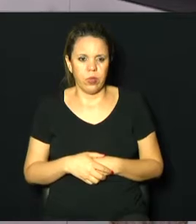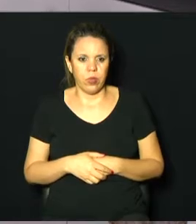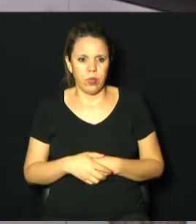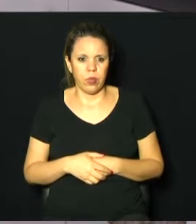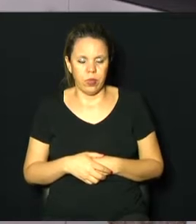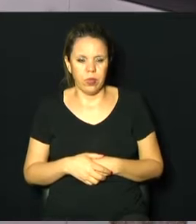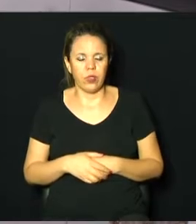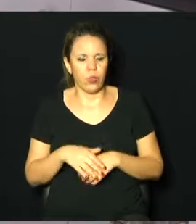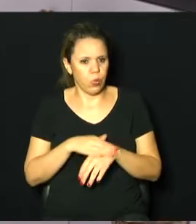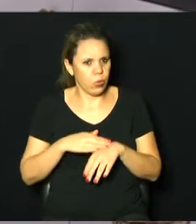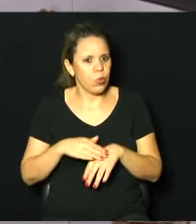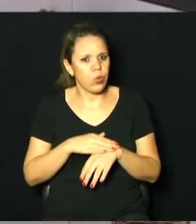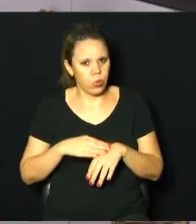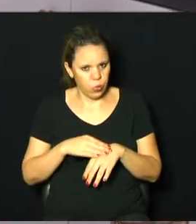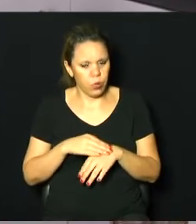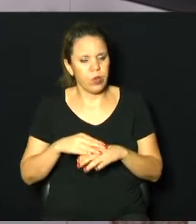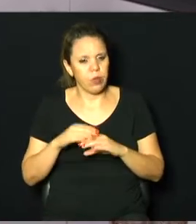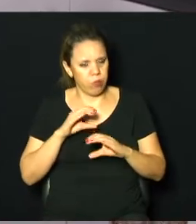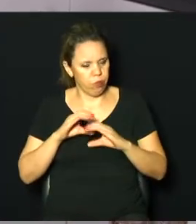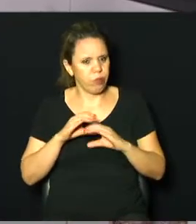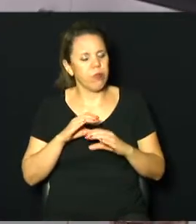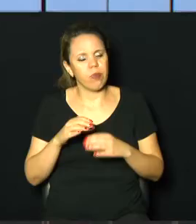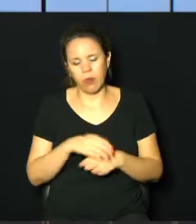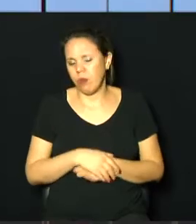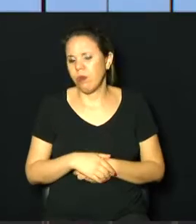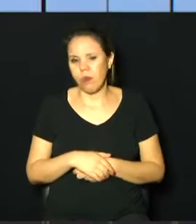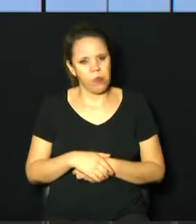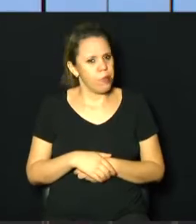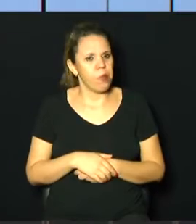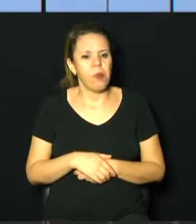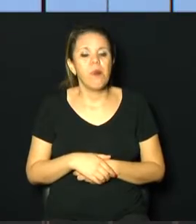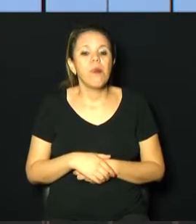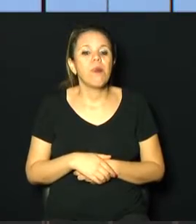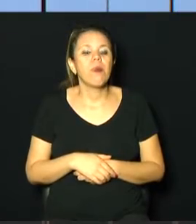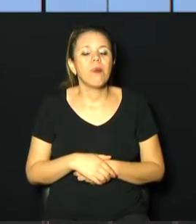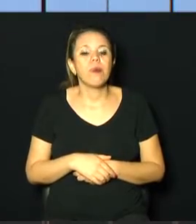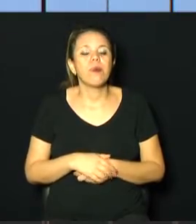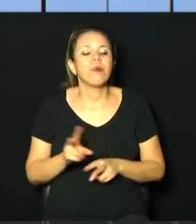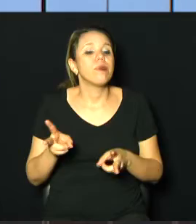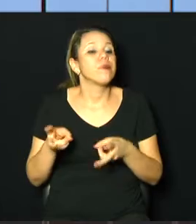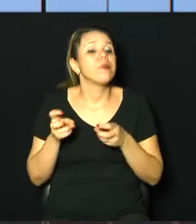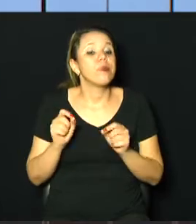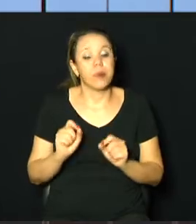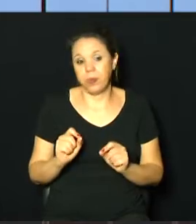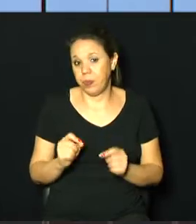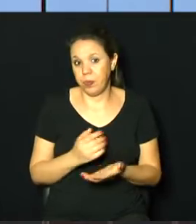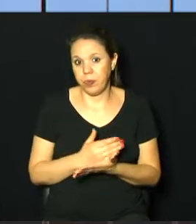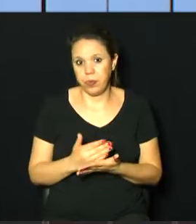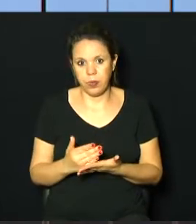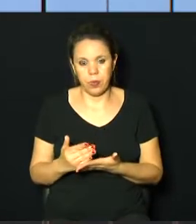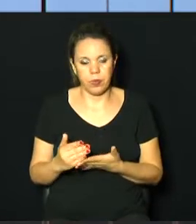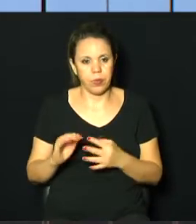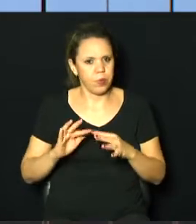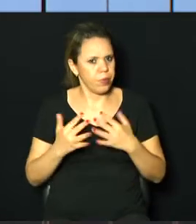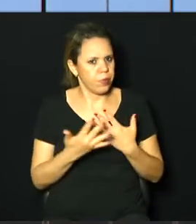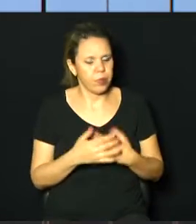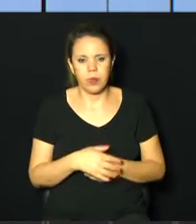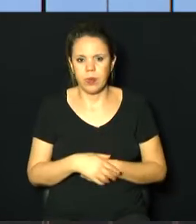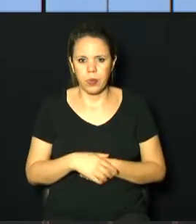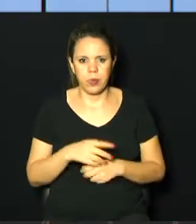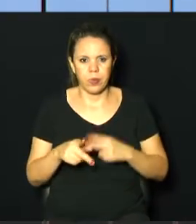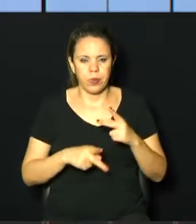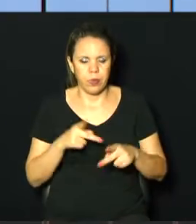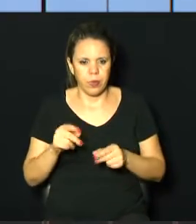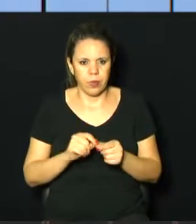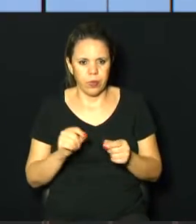oi? Conversar, se entender, né? Tem que conversar, tem Agora, que Anne, o que, conversar que eu e percebi? Que no começo da quarentena, as